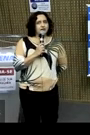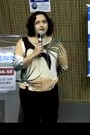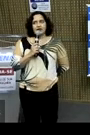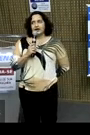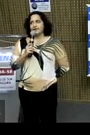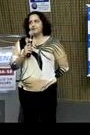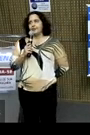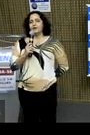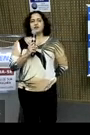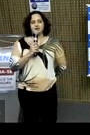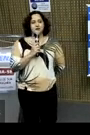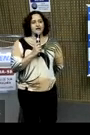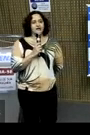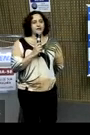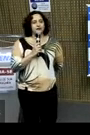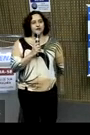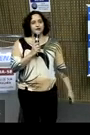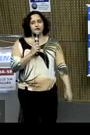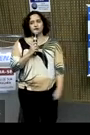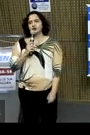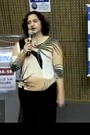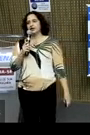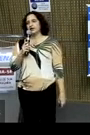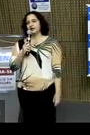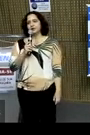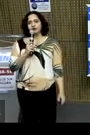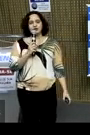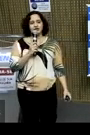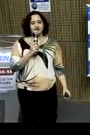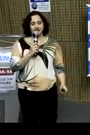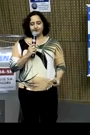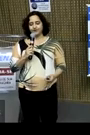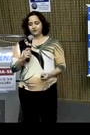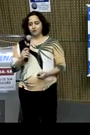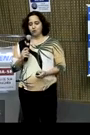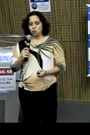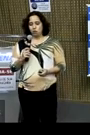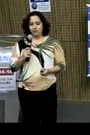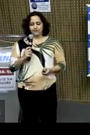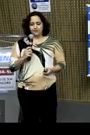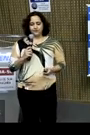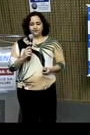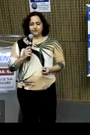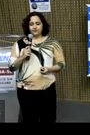um mês para cá, nós recebemos acadêmicos, 2 turmas de acadêmicos de medicina.